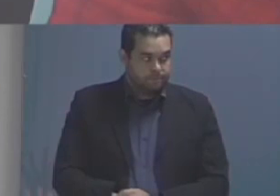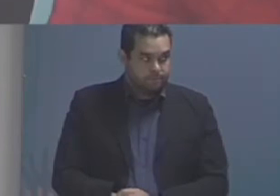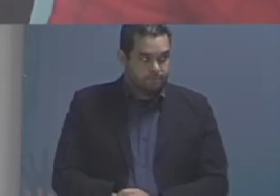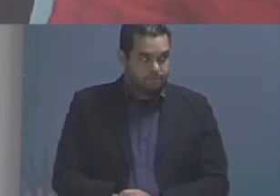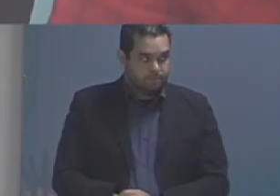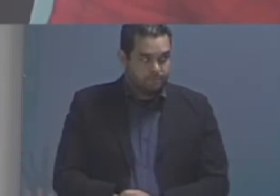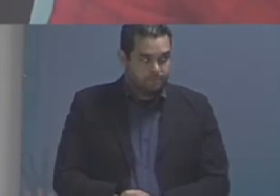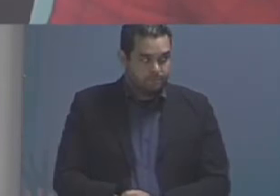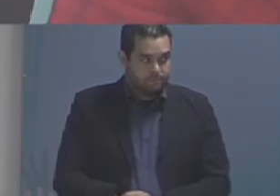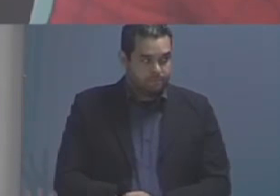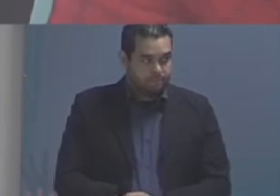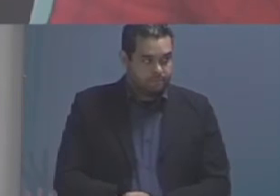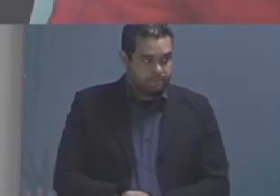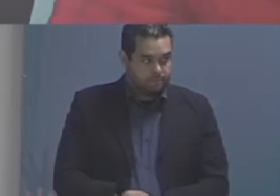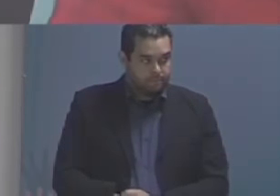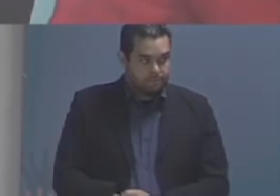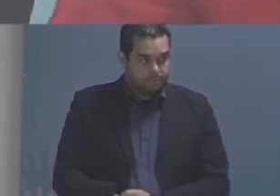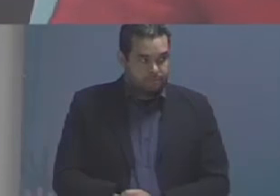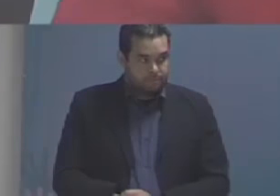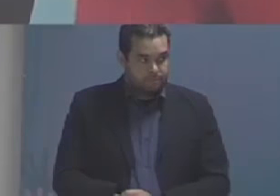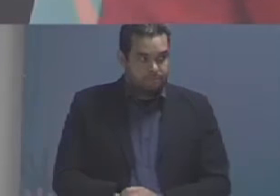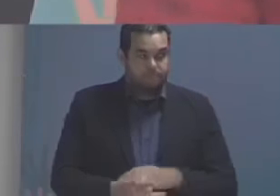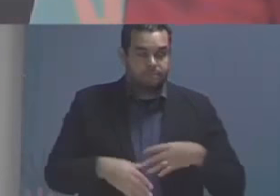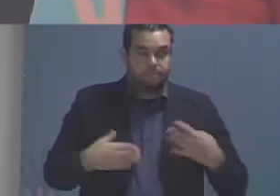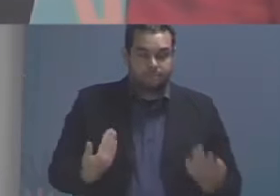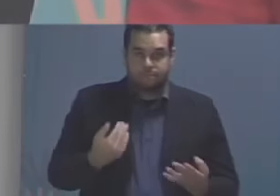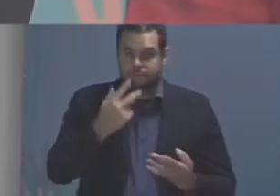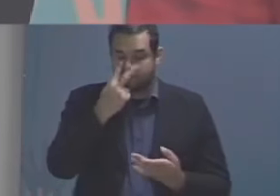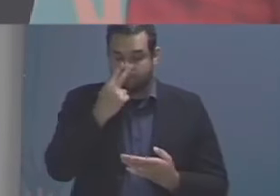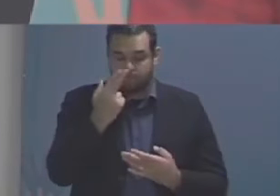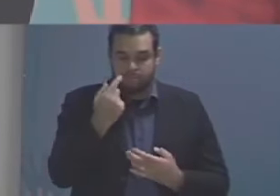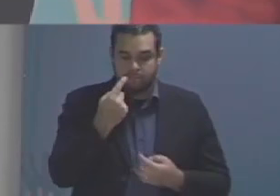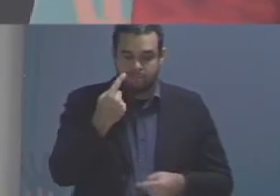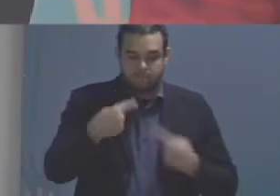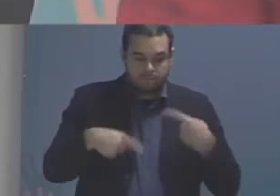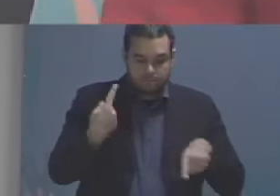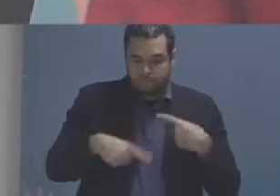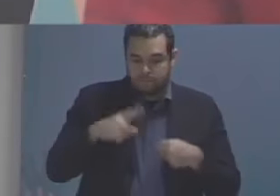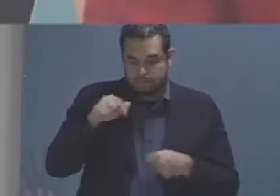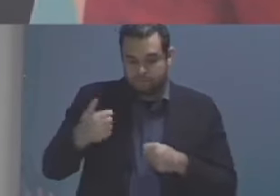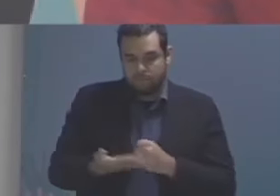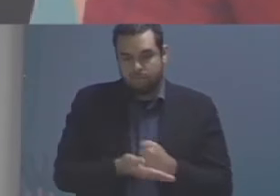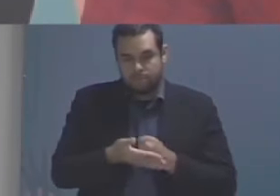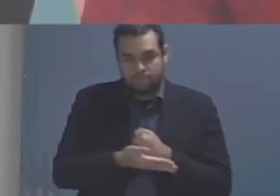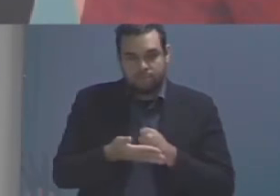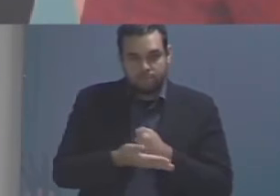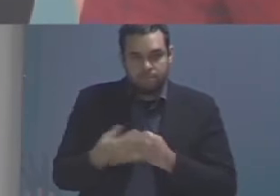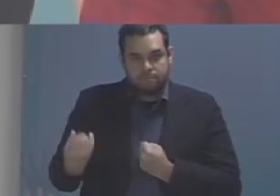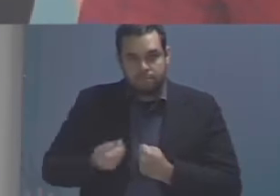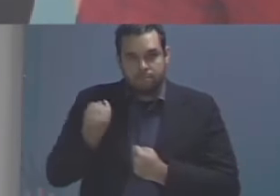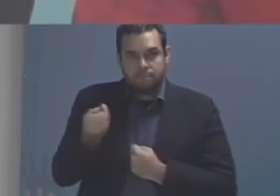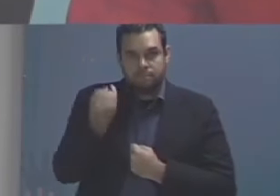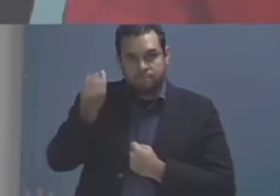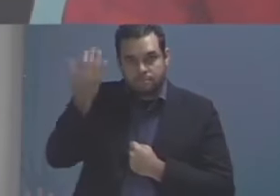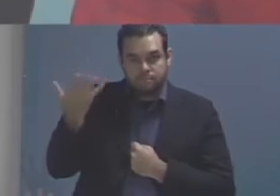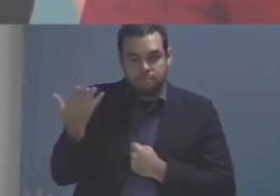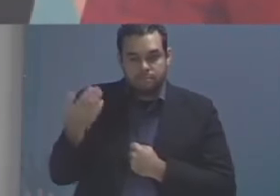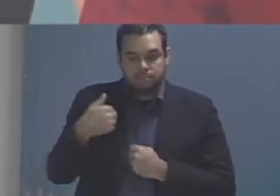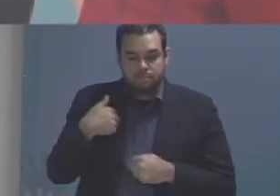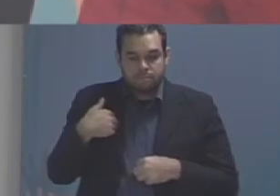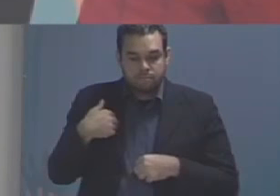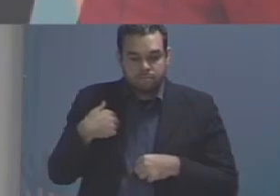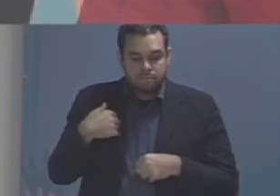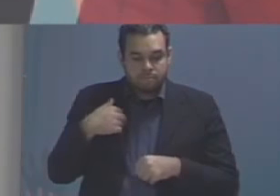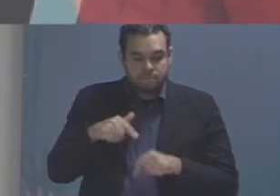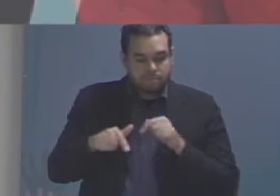10128. 1 minuto e 30. Cara. Vamos lá. Acho que essa discussão é fundamental. Eu, como